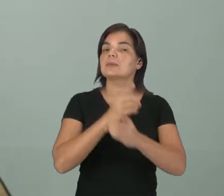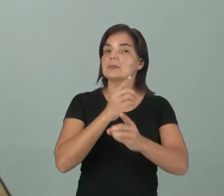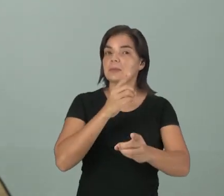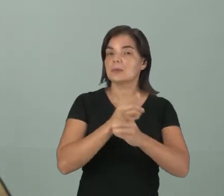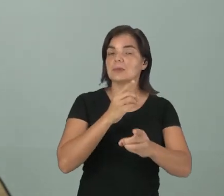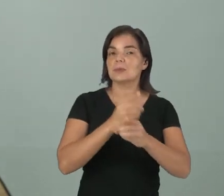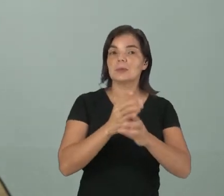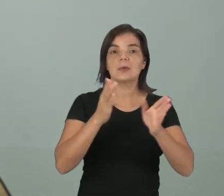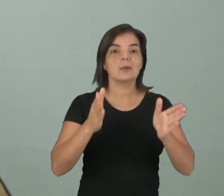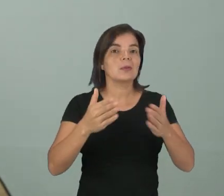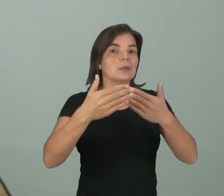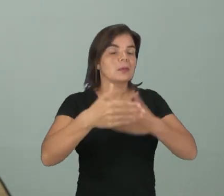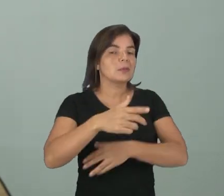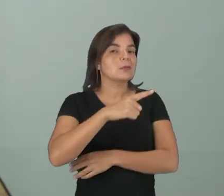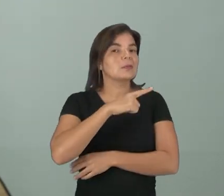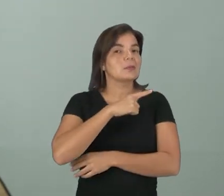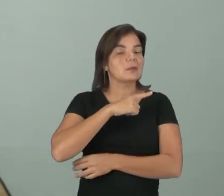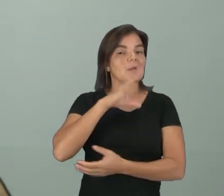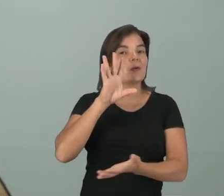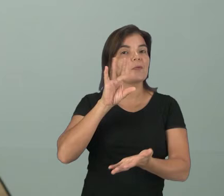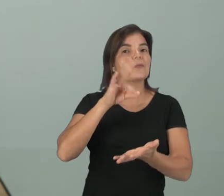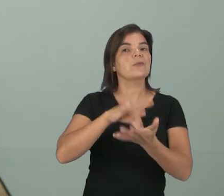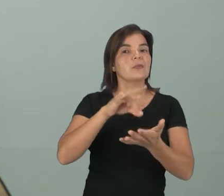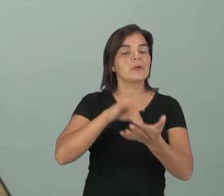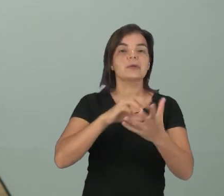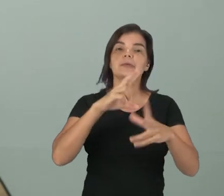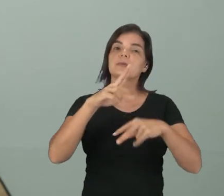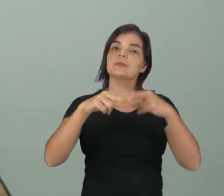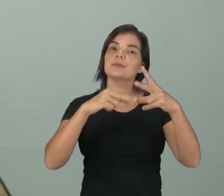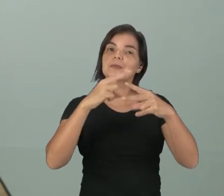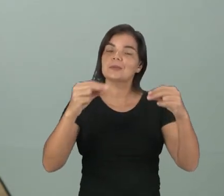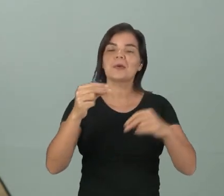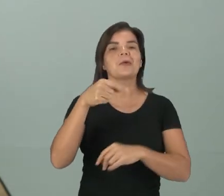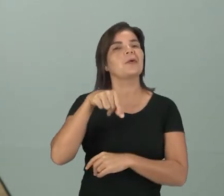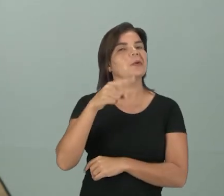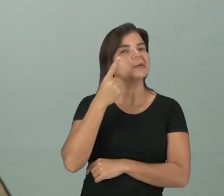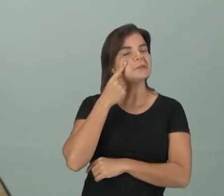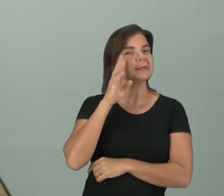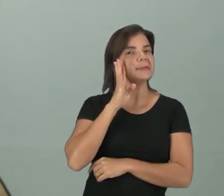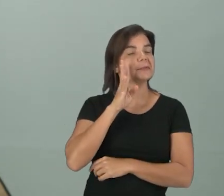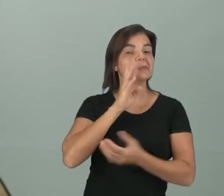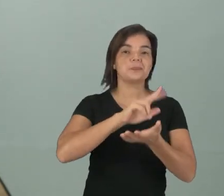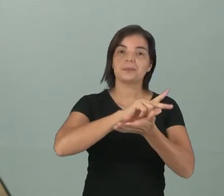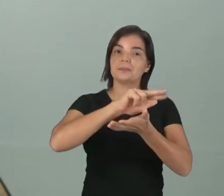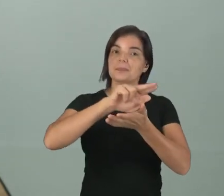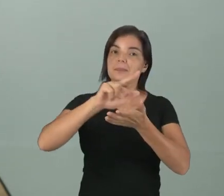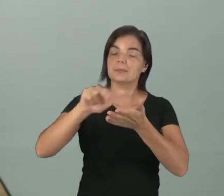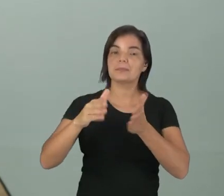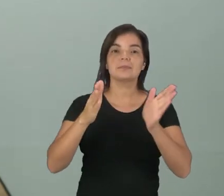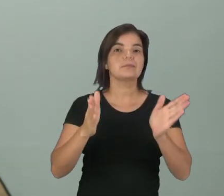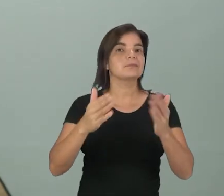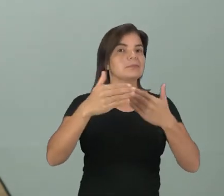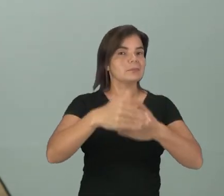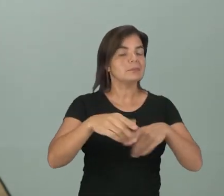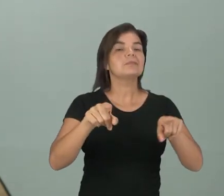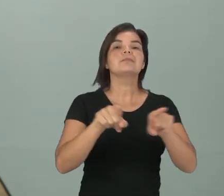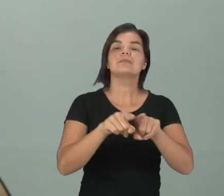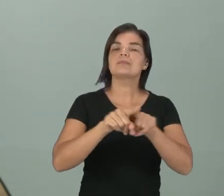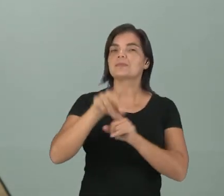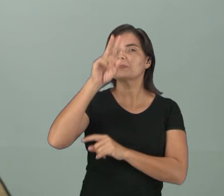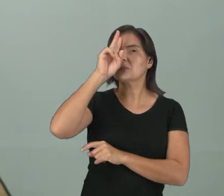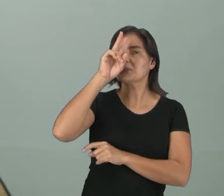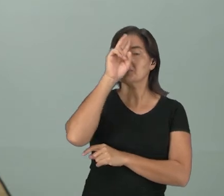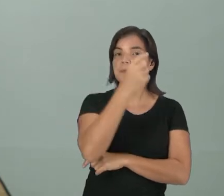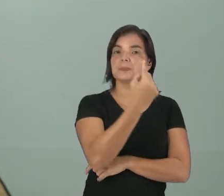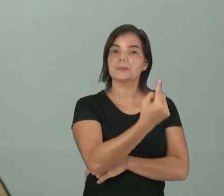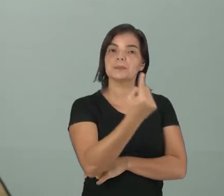qual dessas caixas está verdadeiramente o seu presente. Olha que legal! Temos várias caixas aqui que fazem lembrança